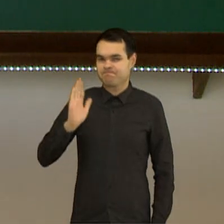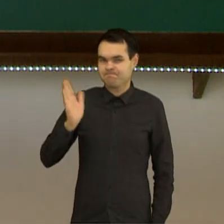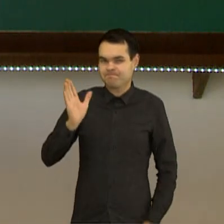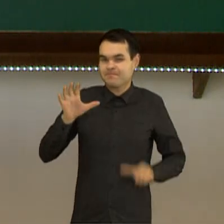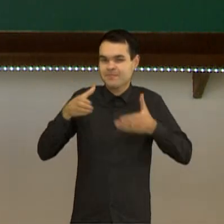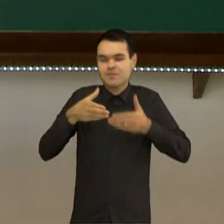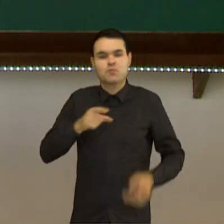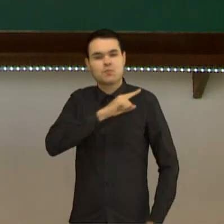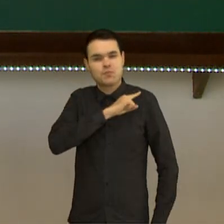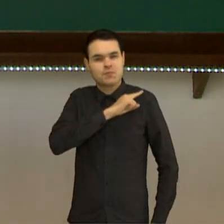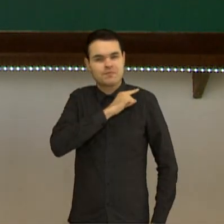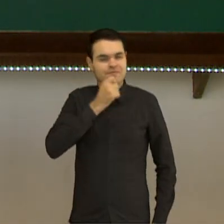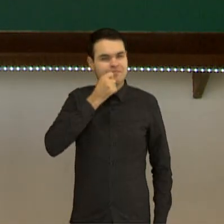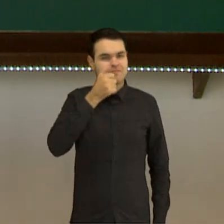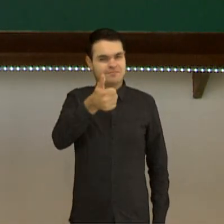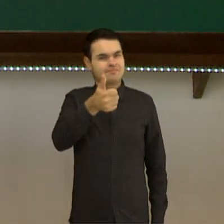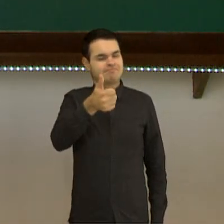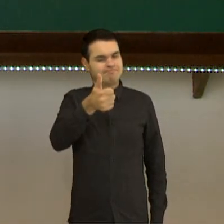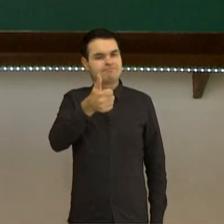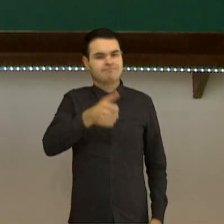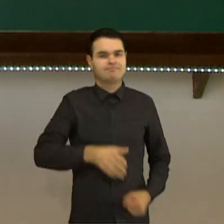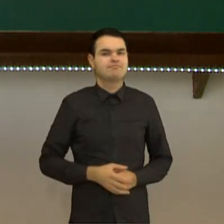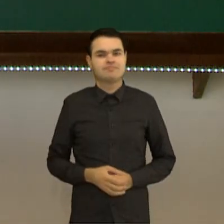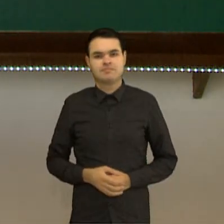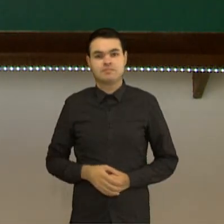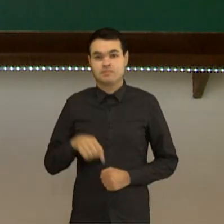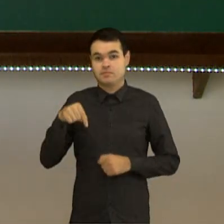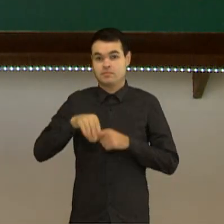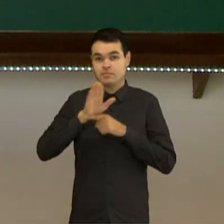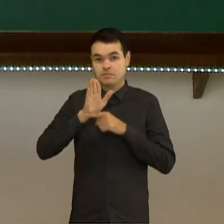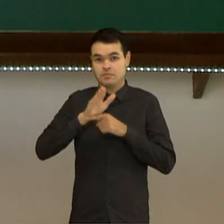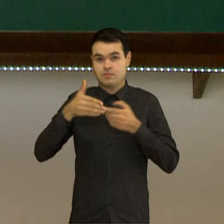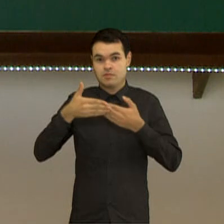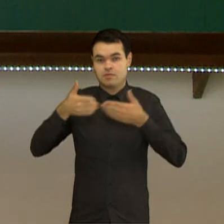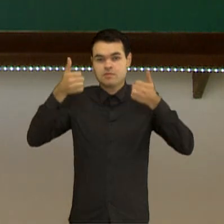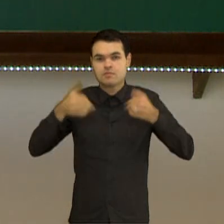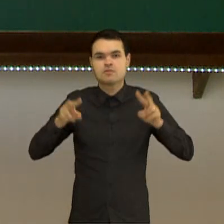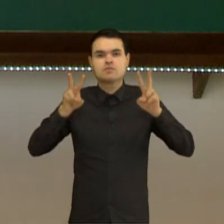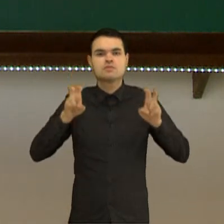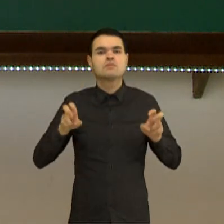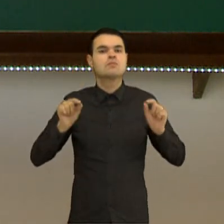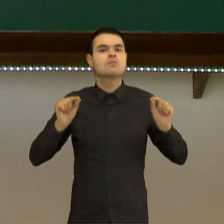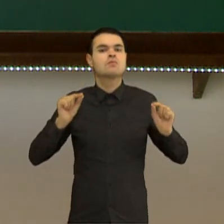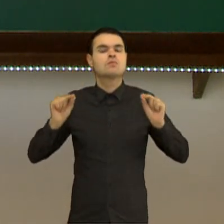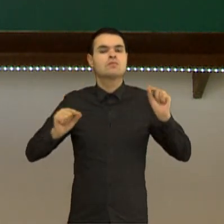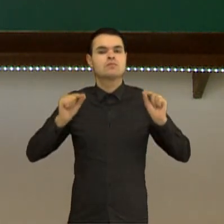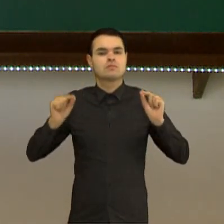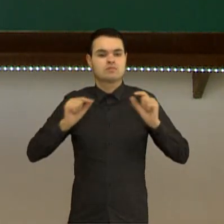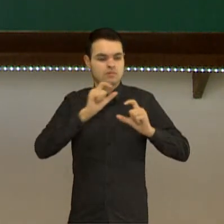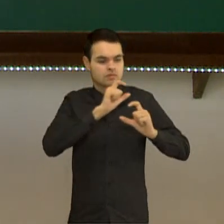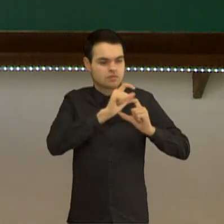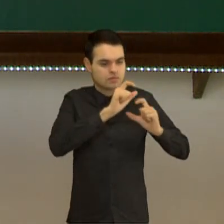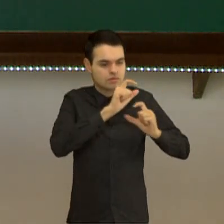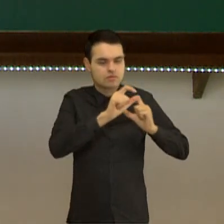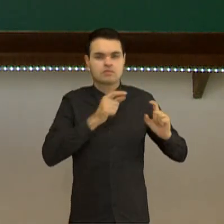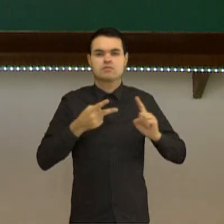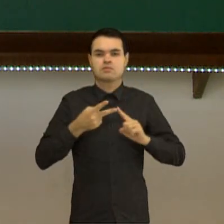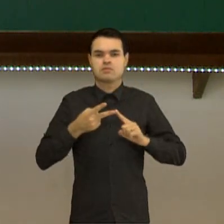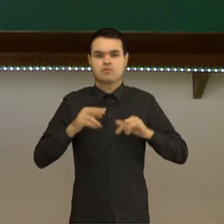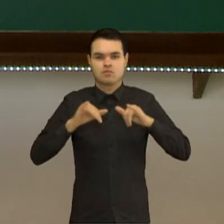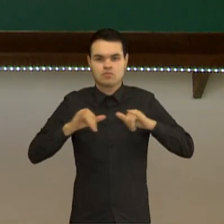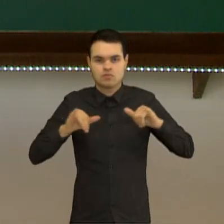Olá, estudantes da primeira série, tudo bem com vocês? Neste vídeo nós vamos falar sobre a tirinha, a notícia e